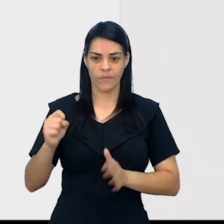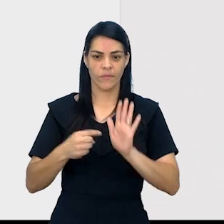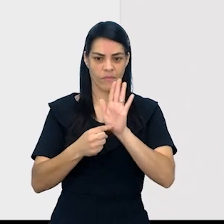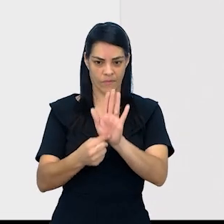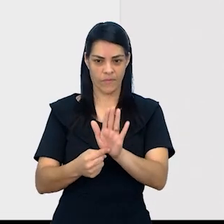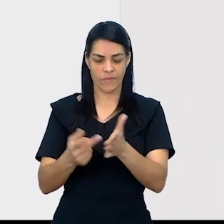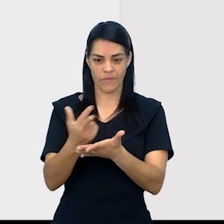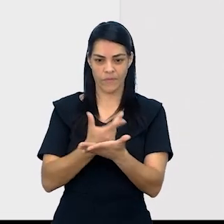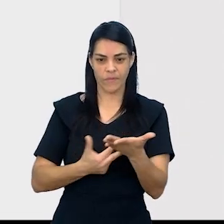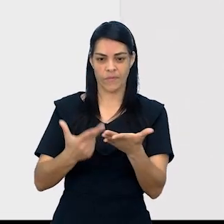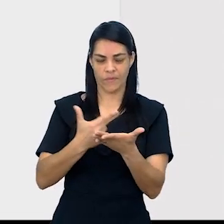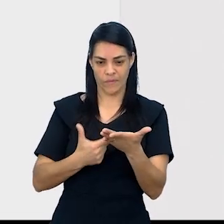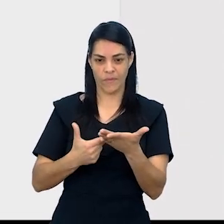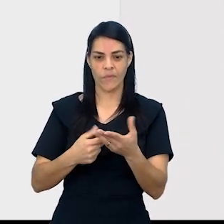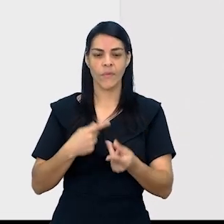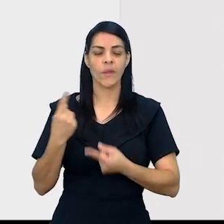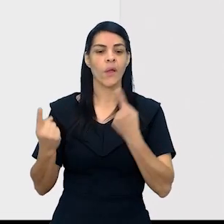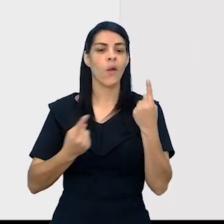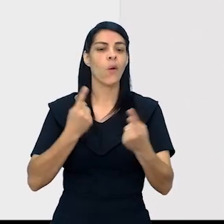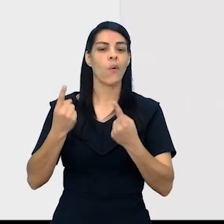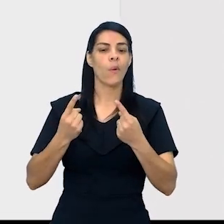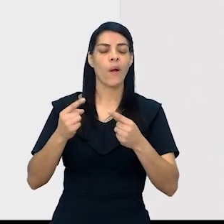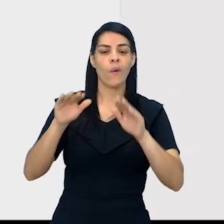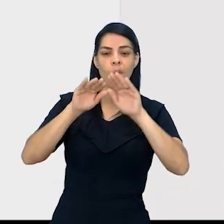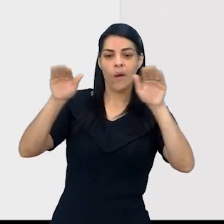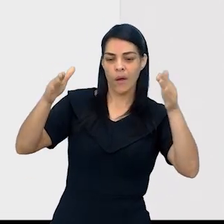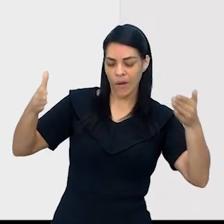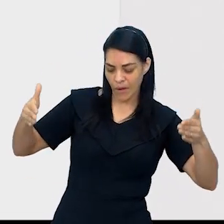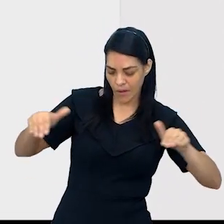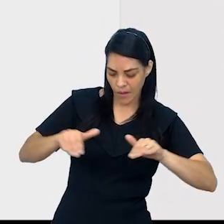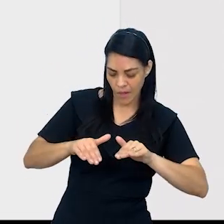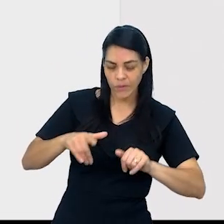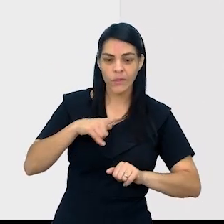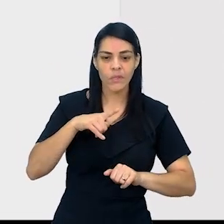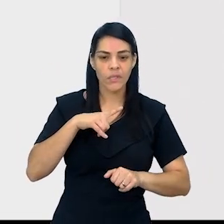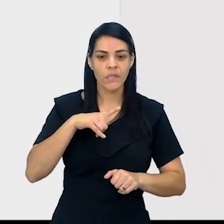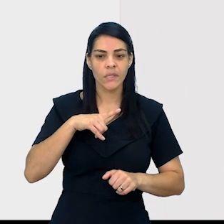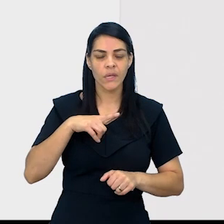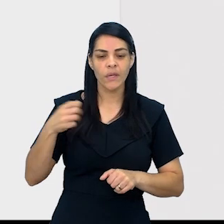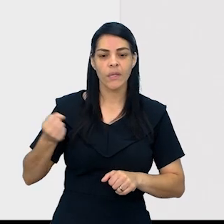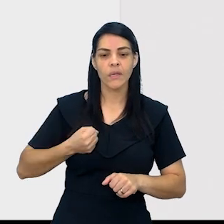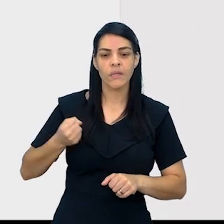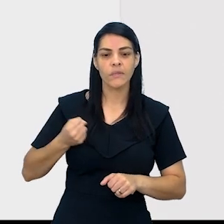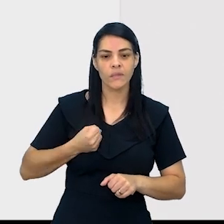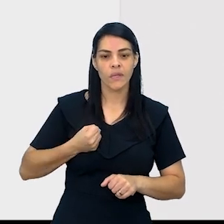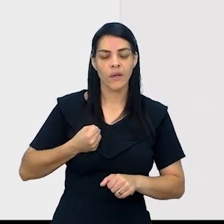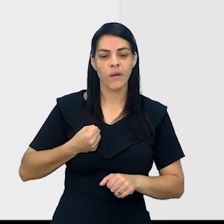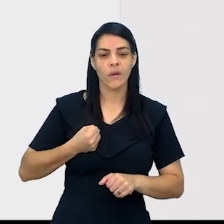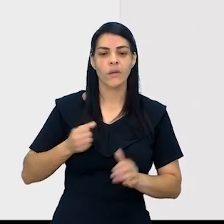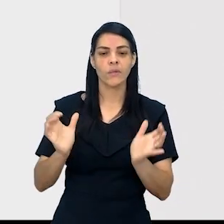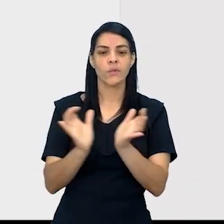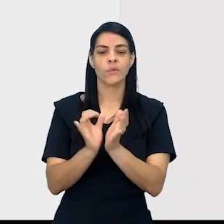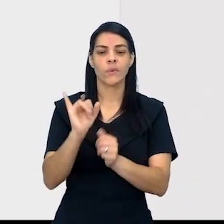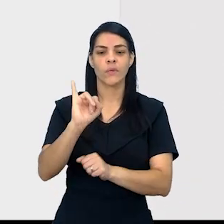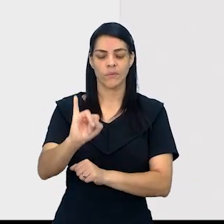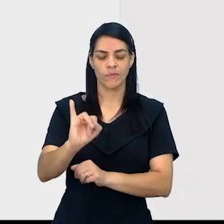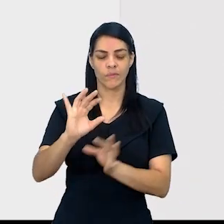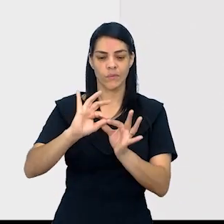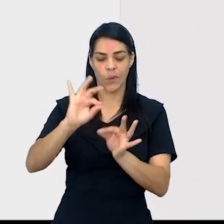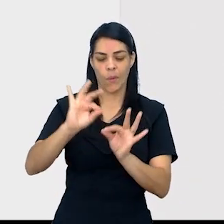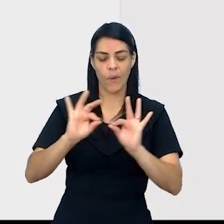aí na figura abaixo Qual é o lado desse trapézio que tem o número irracional como